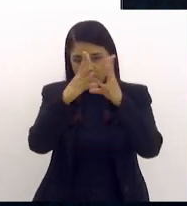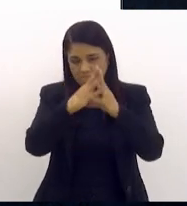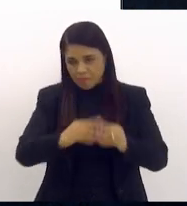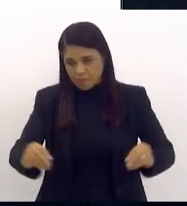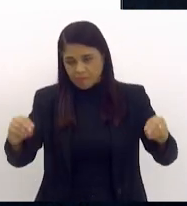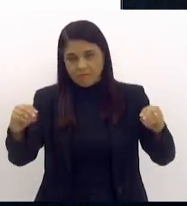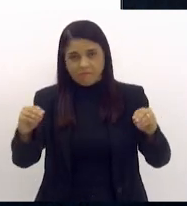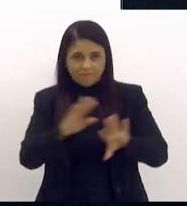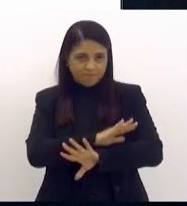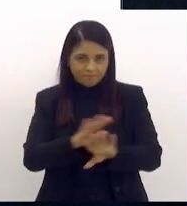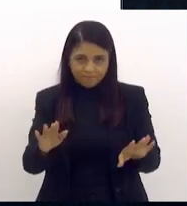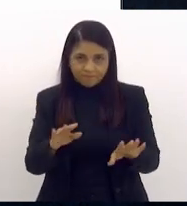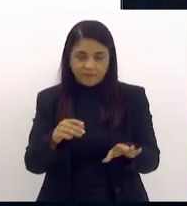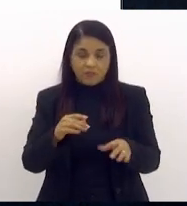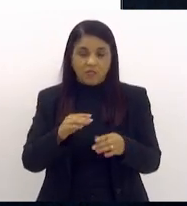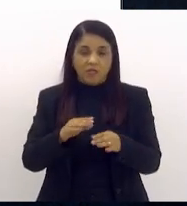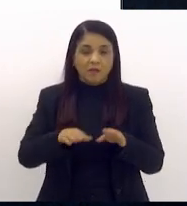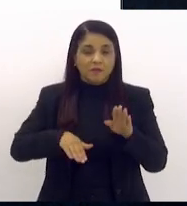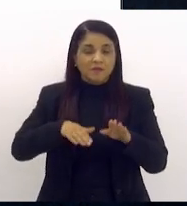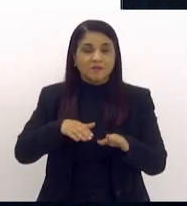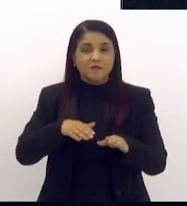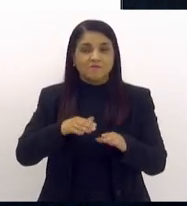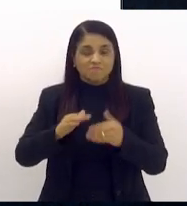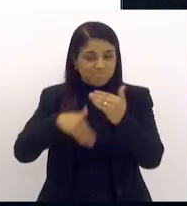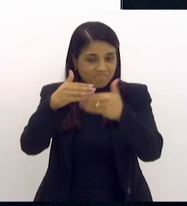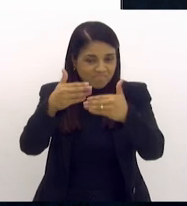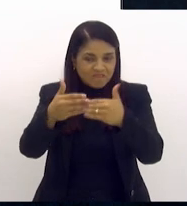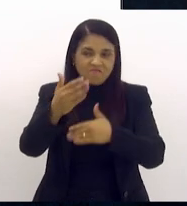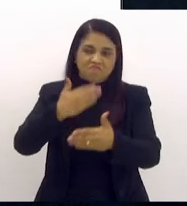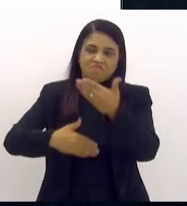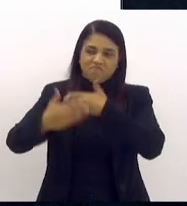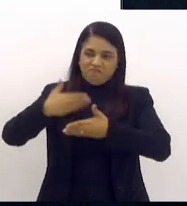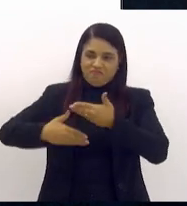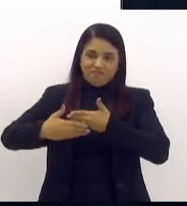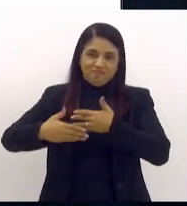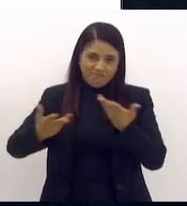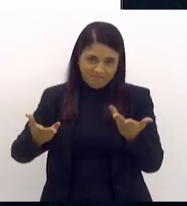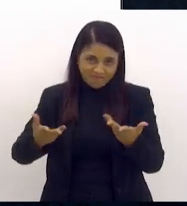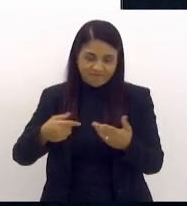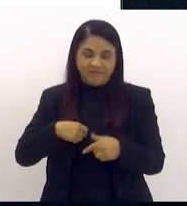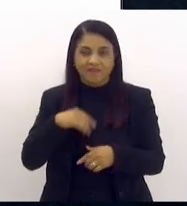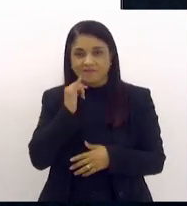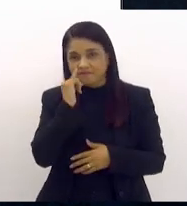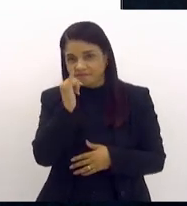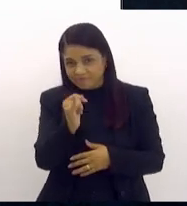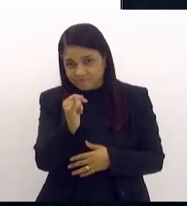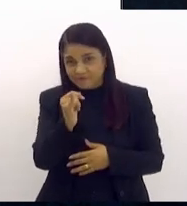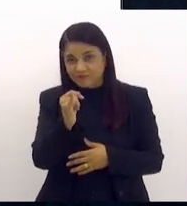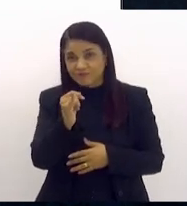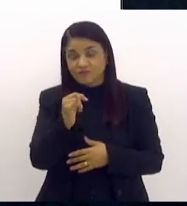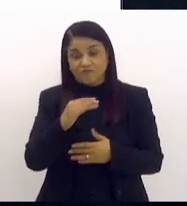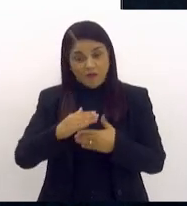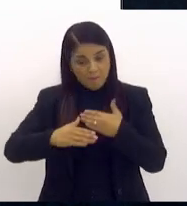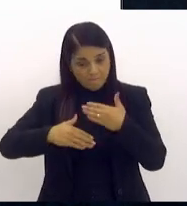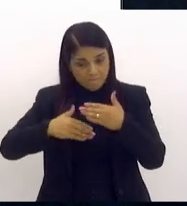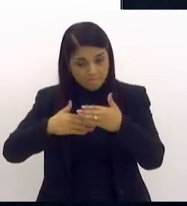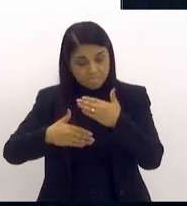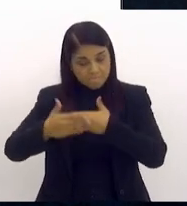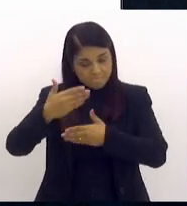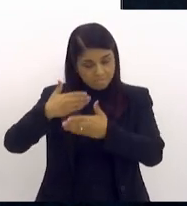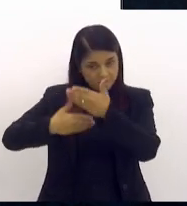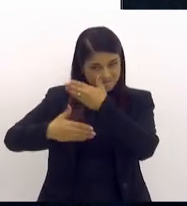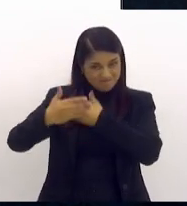gente deu dois passos paraa frente deu dois passos para trás e é bom falar que quando a gente dá dois passos para trás é